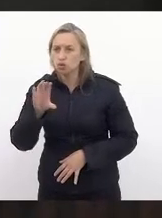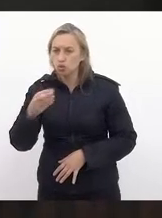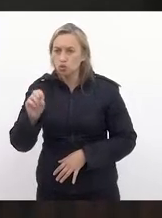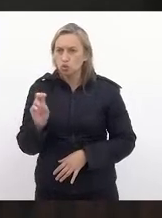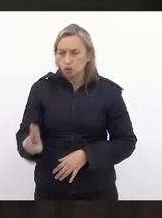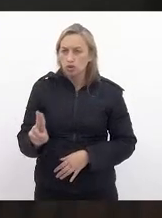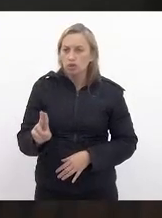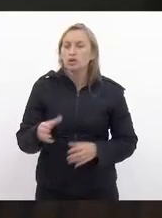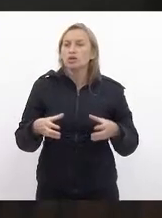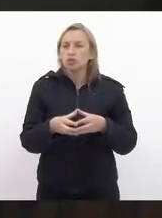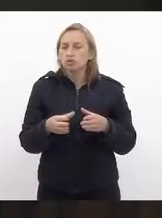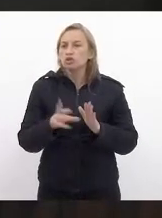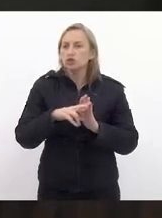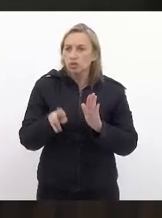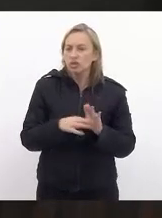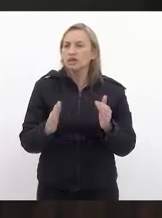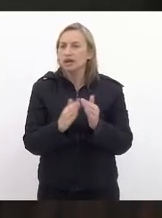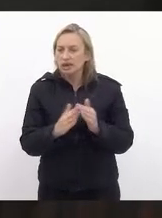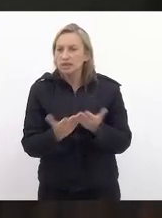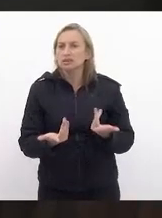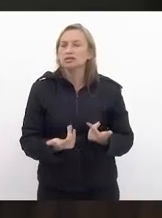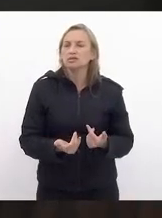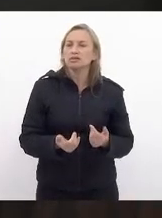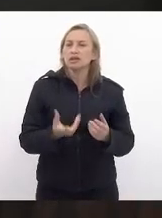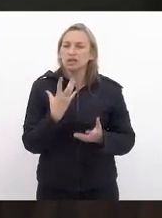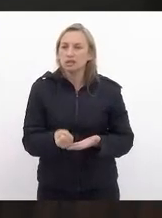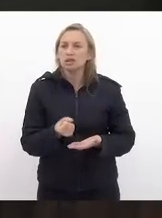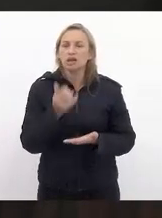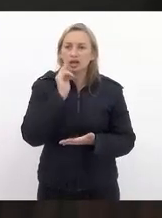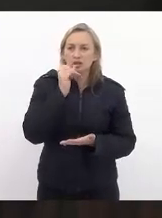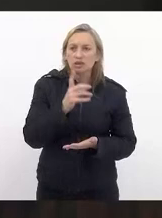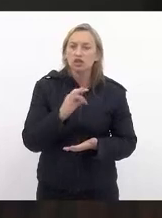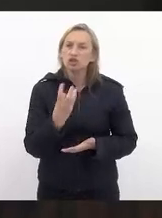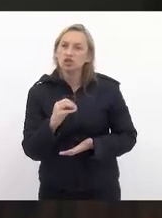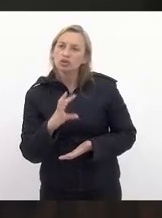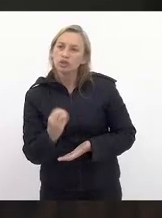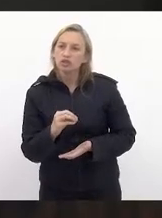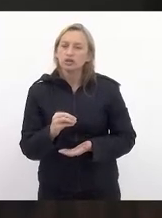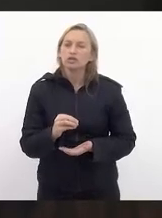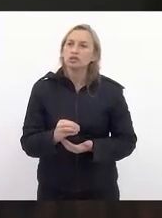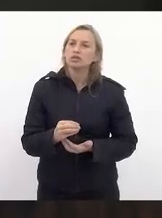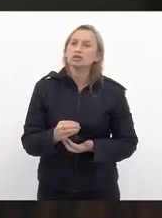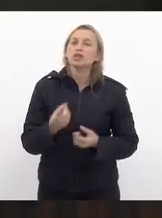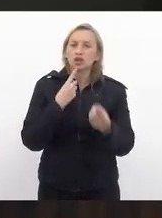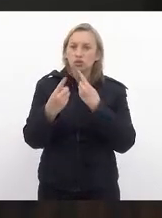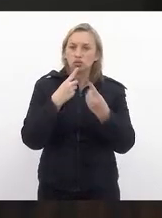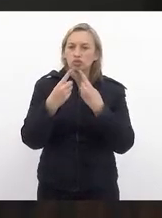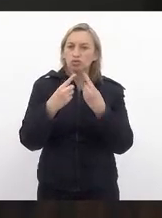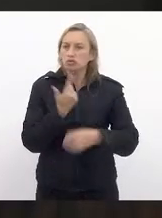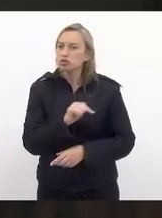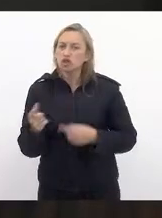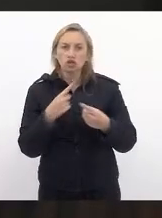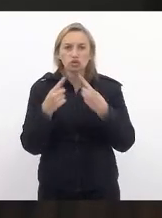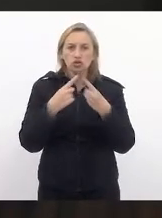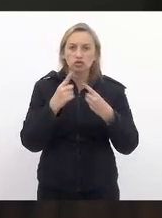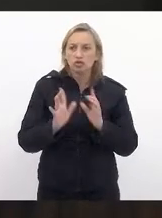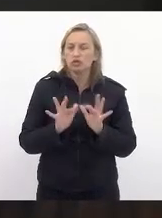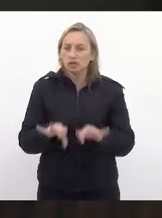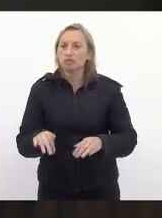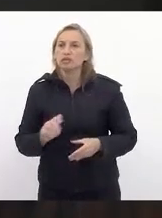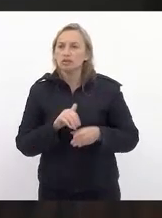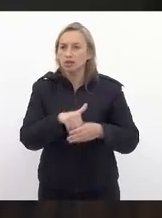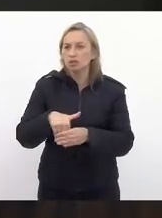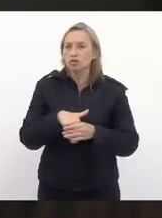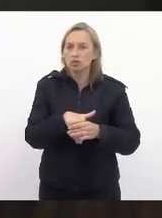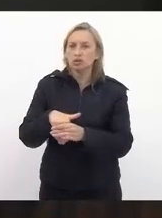pareceres da comissão de normas internas e proposições externas favorável relator Deputado Chico Machado em discussão não havendo que querem discutir